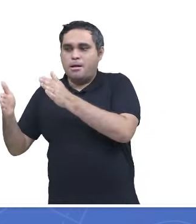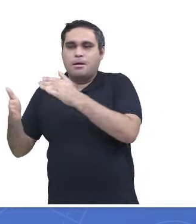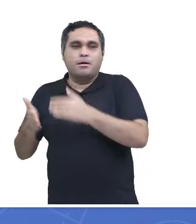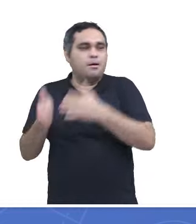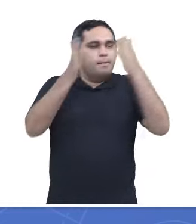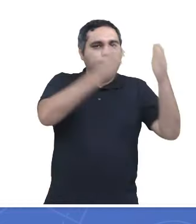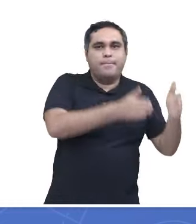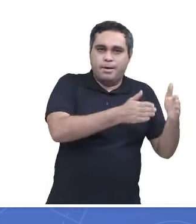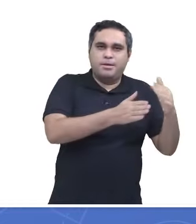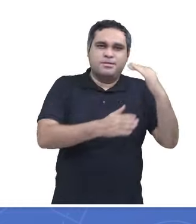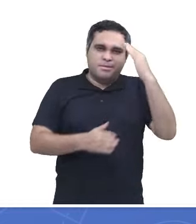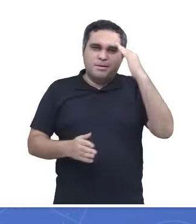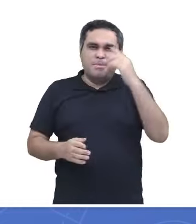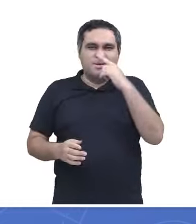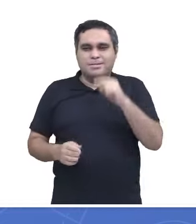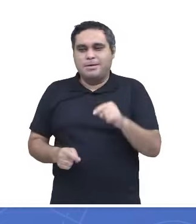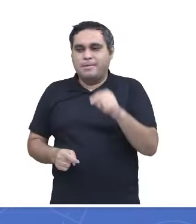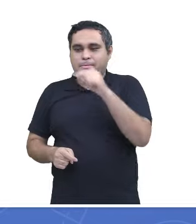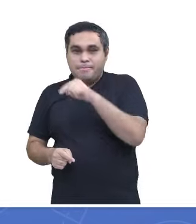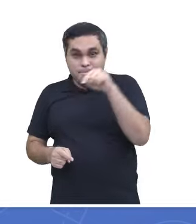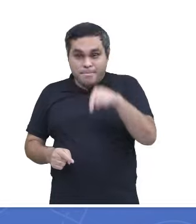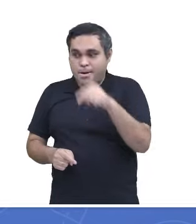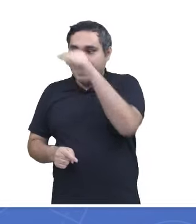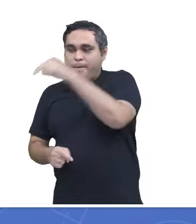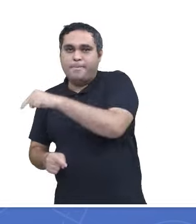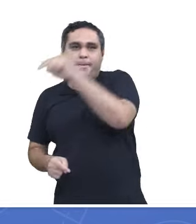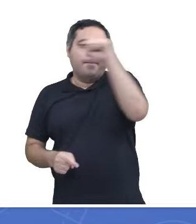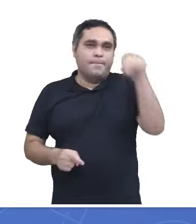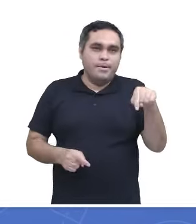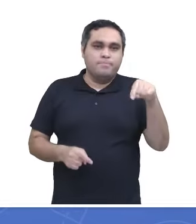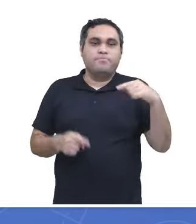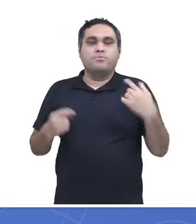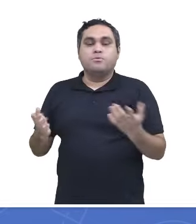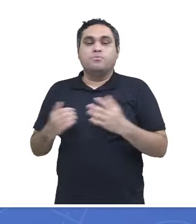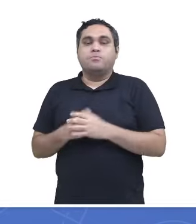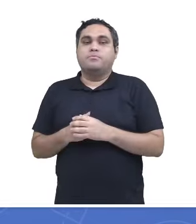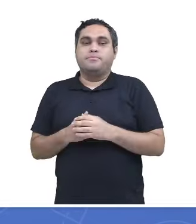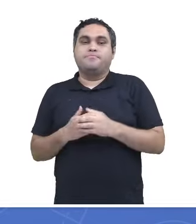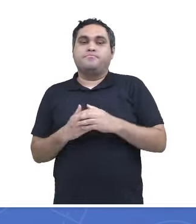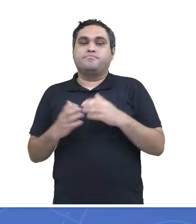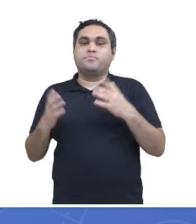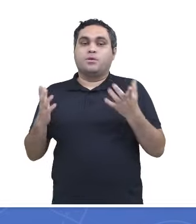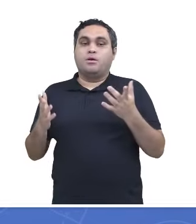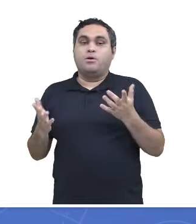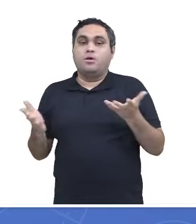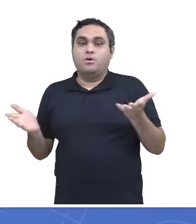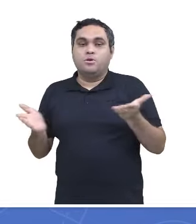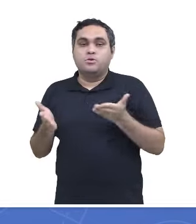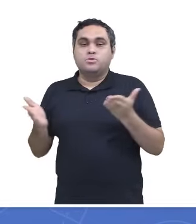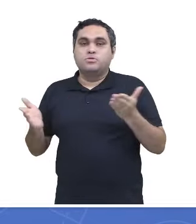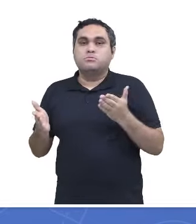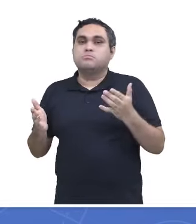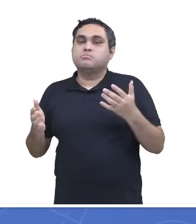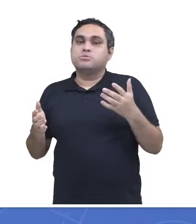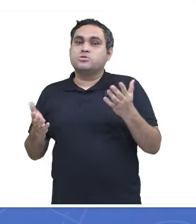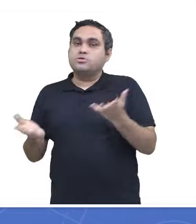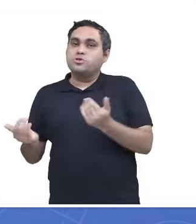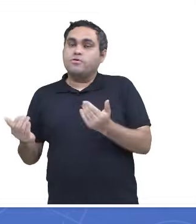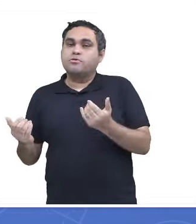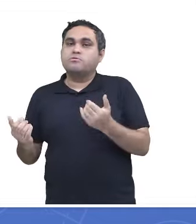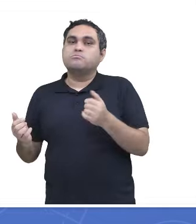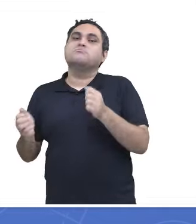mais favorecidos, o período etário compreendido como juventude pode se estender até os 30 anos,